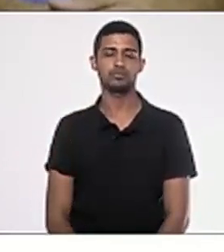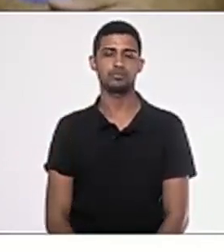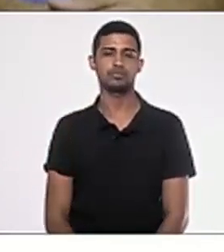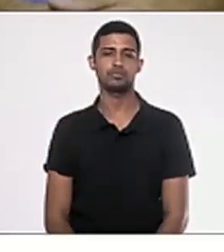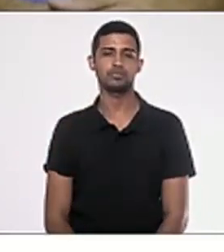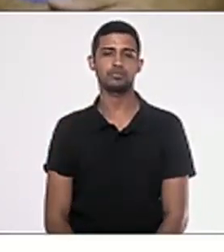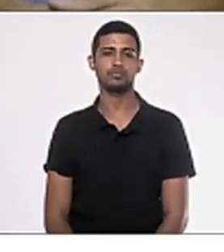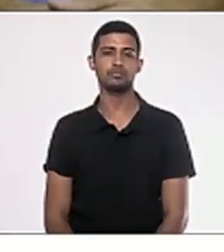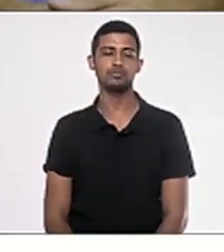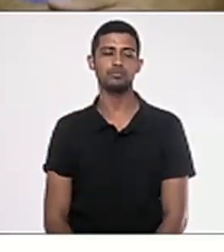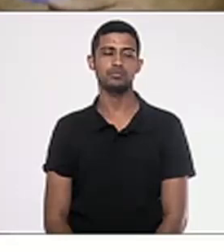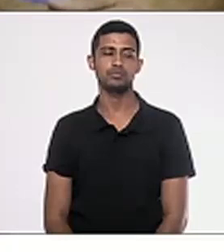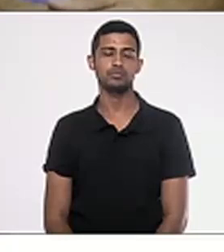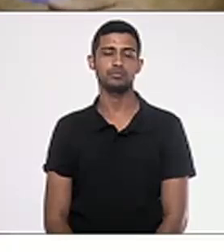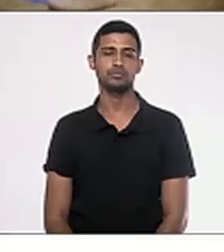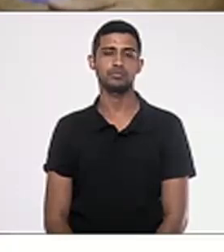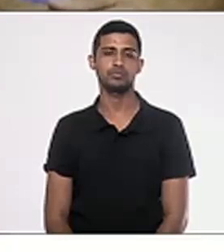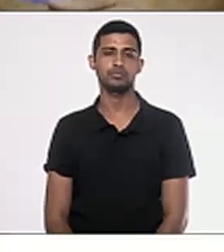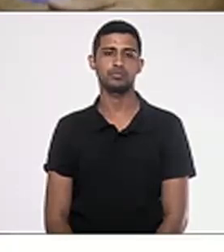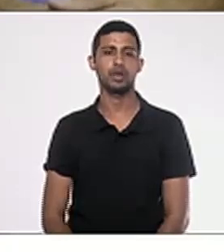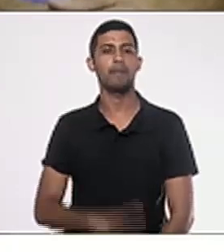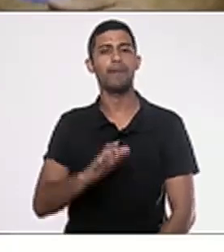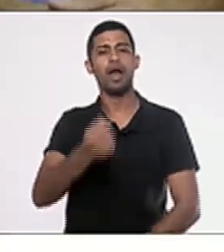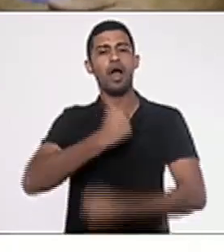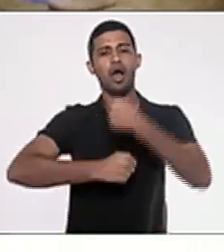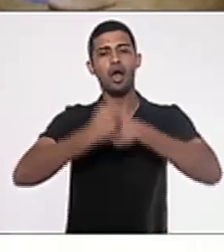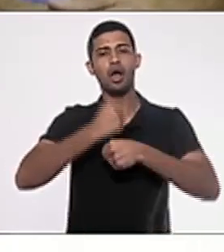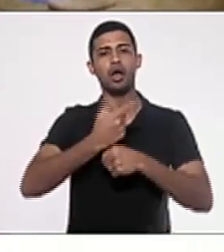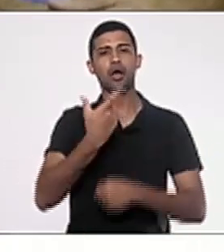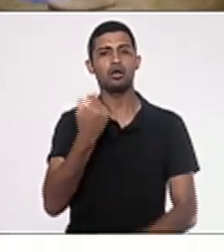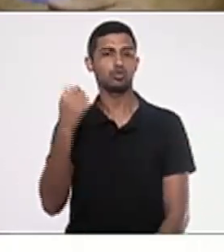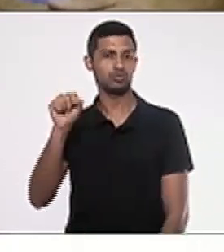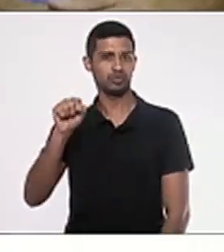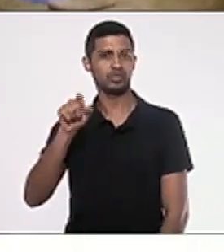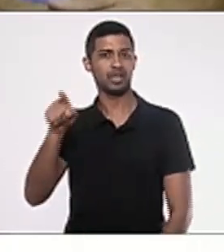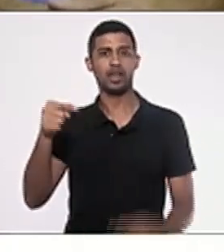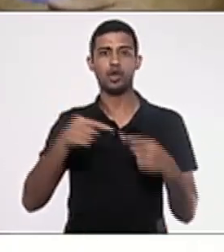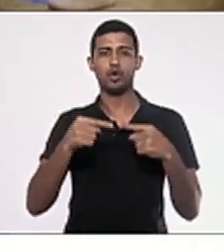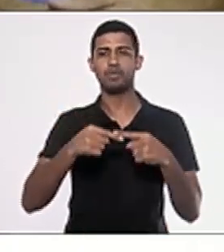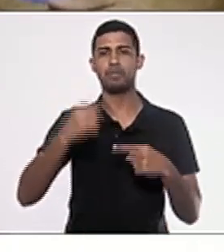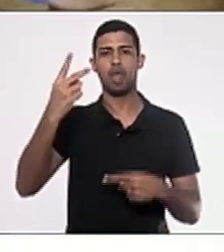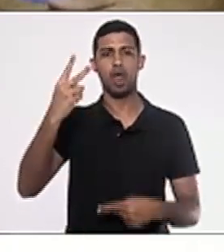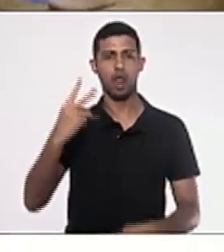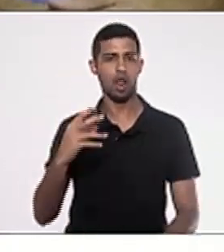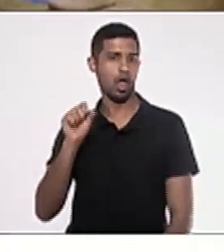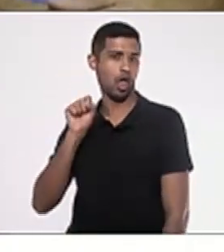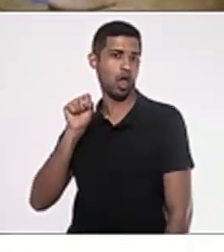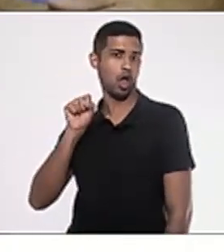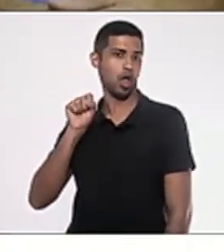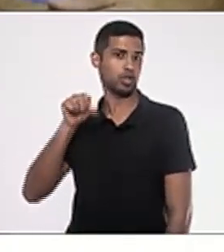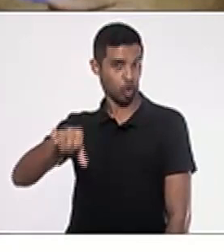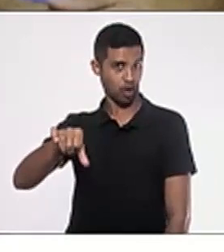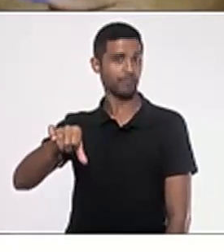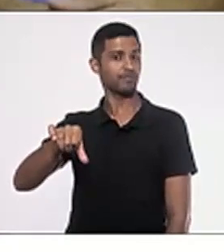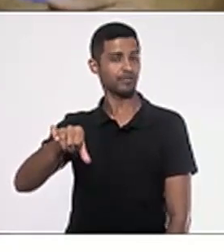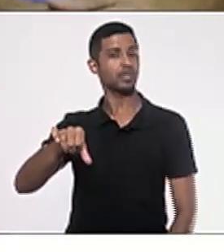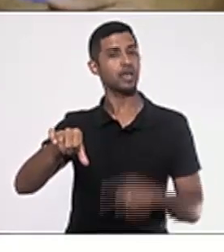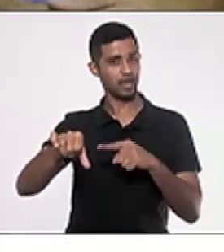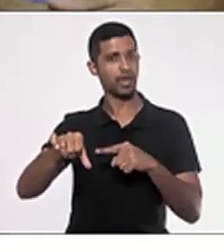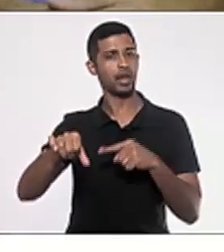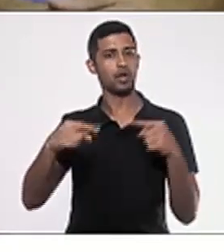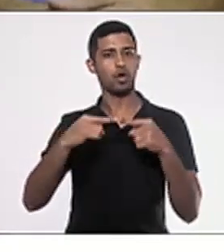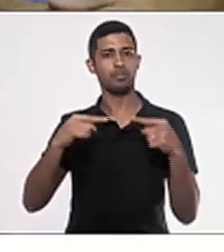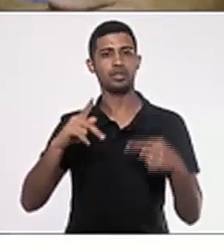lugar em reclamações, mas ela foi, no ano de 2018, a 9ª colocada no ranking do PROCON do Estado, dentro do SINDEC,